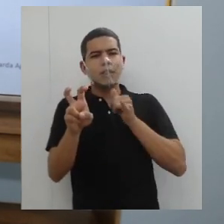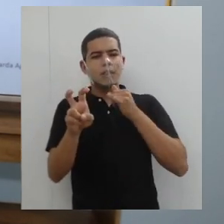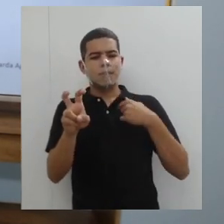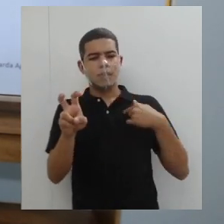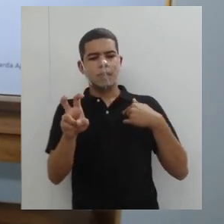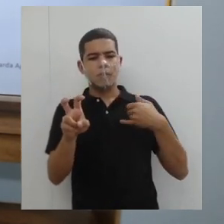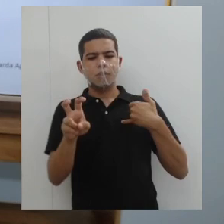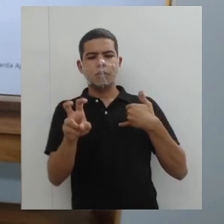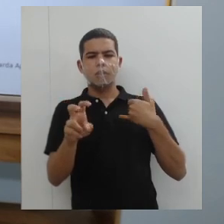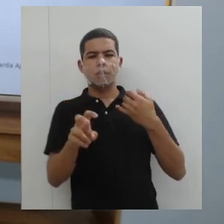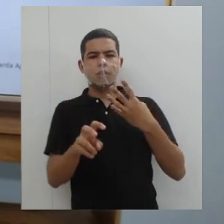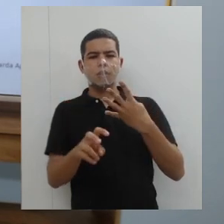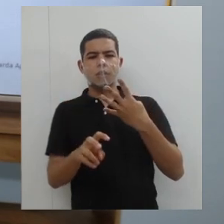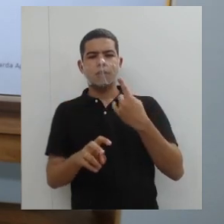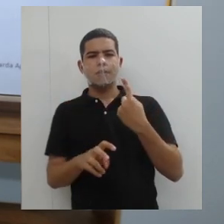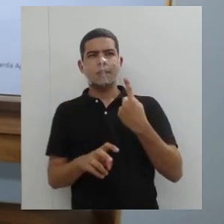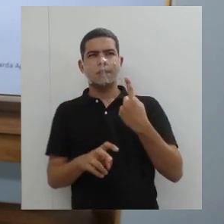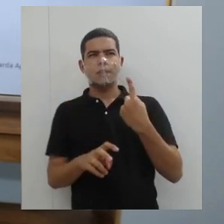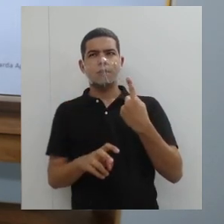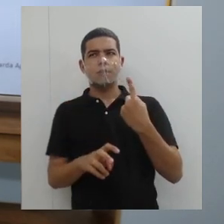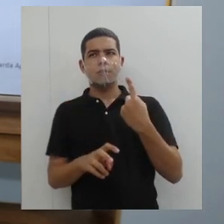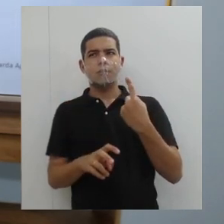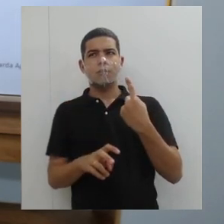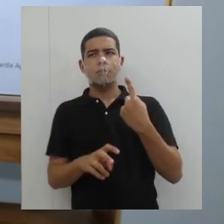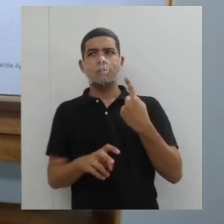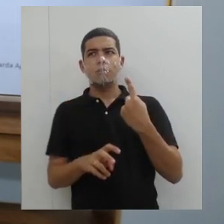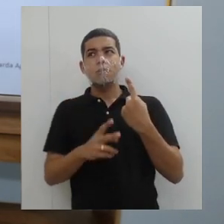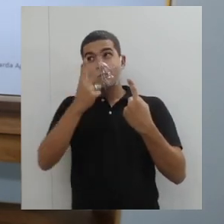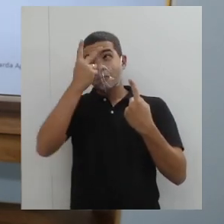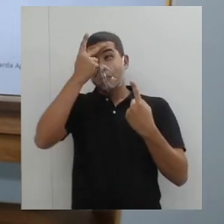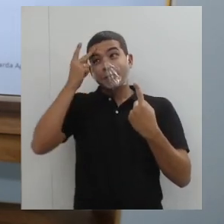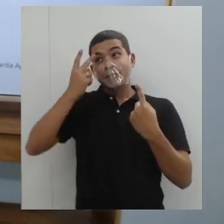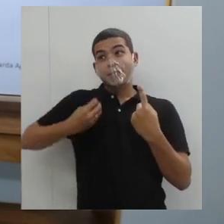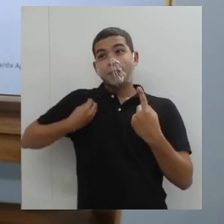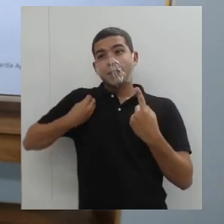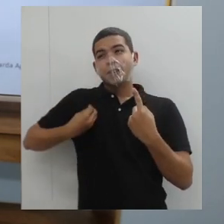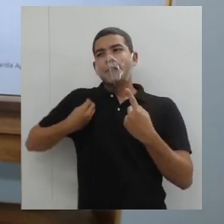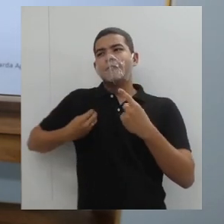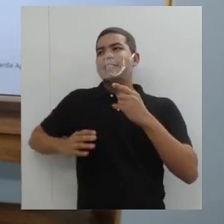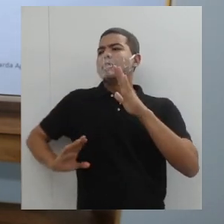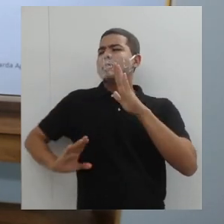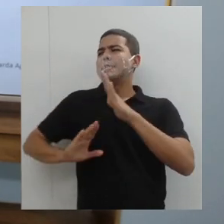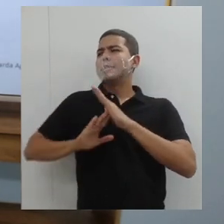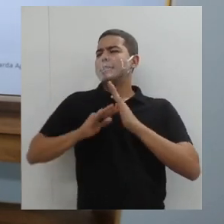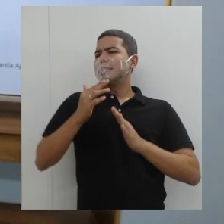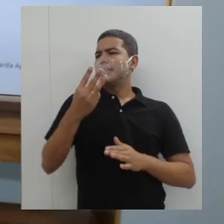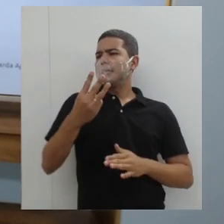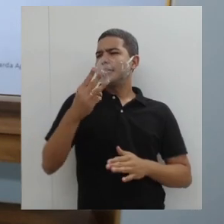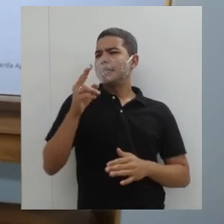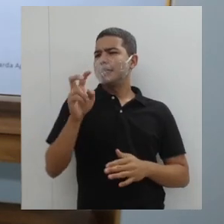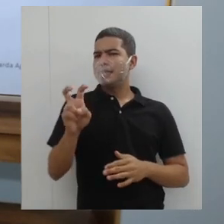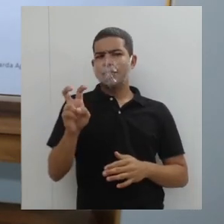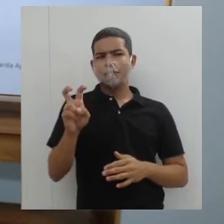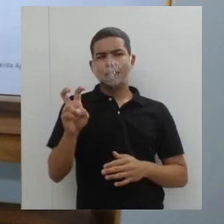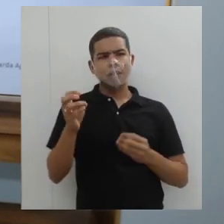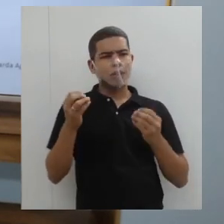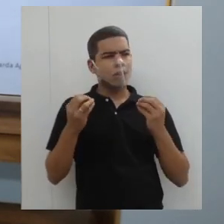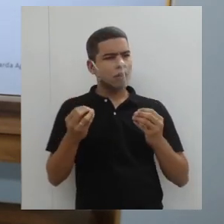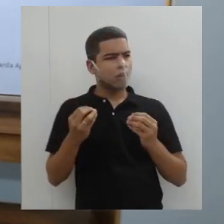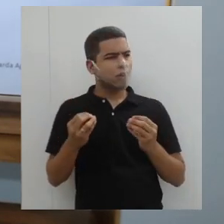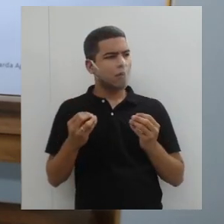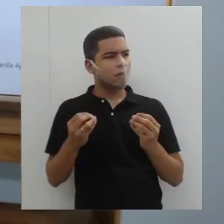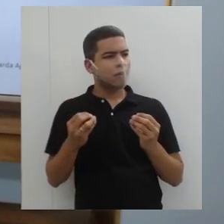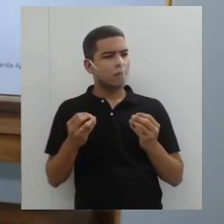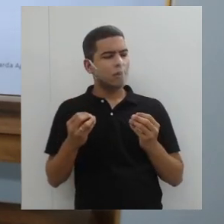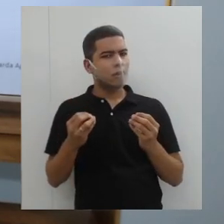Ou seja, como é que pode uma pessoa somente viver até os 35 anos? E lembrando que a